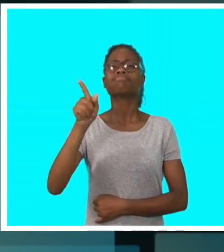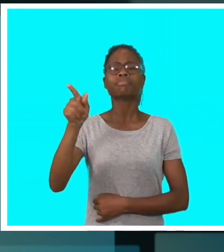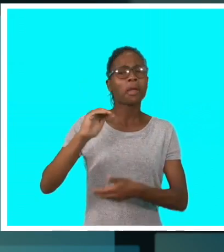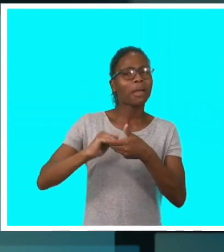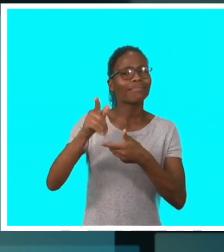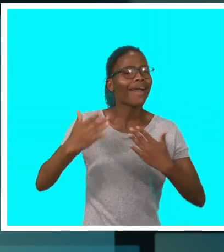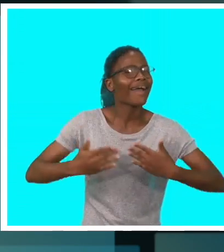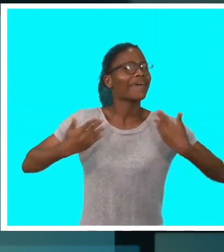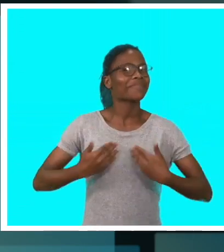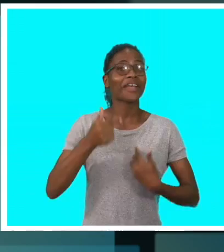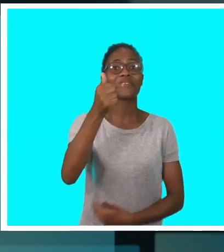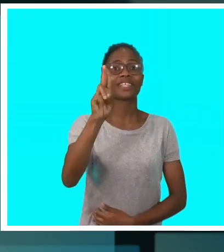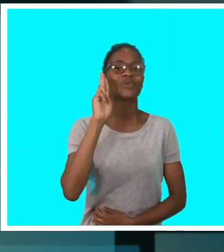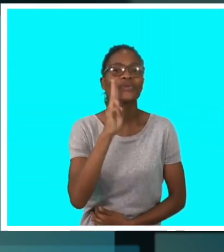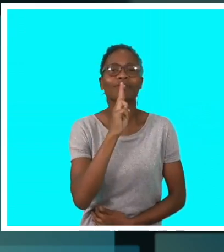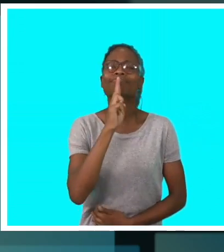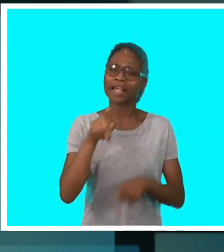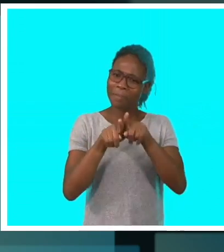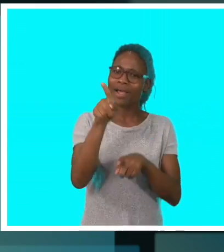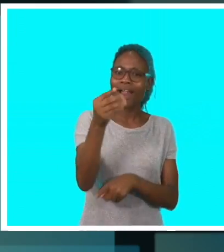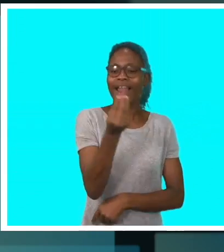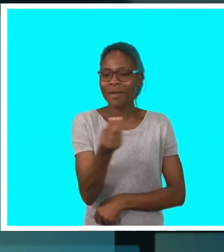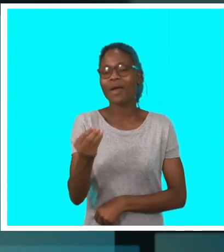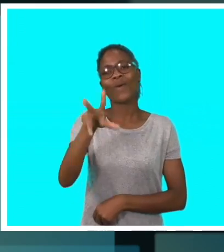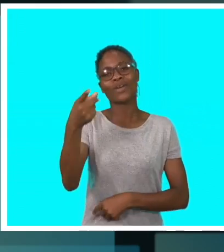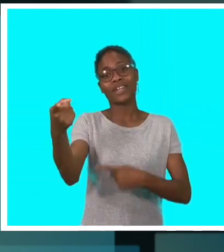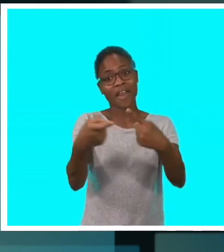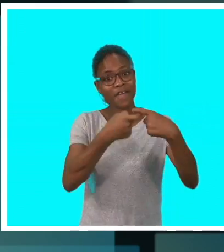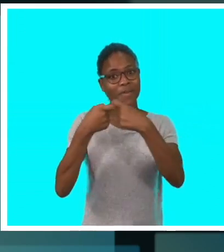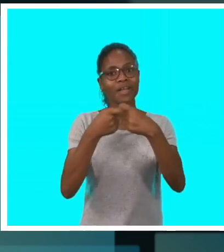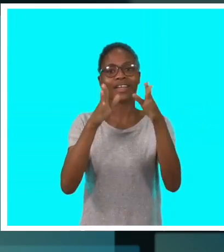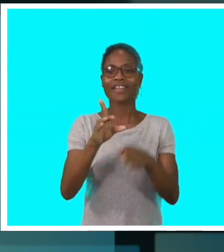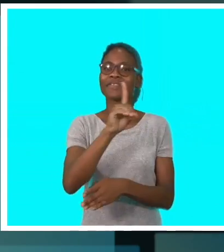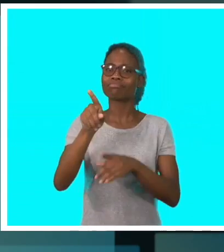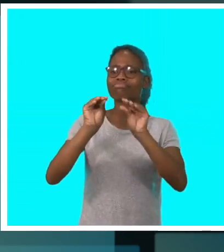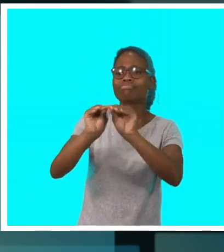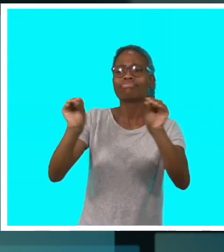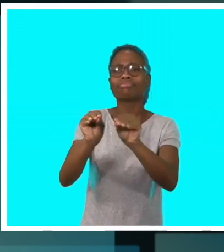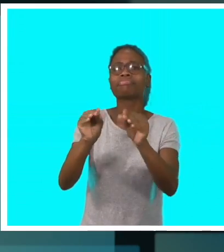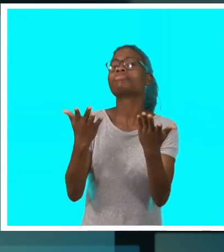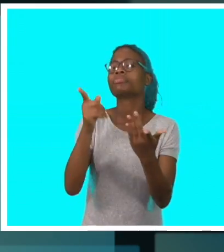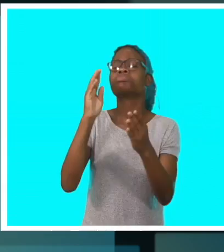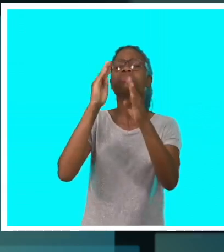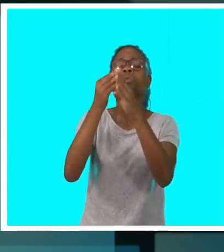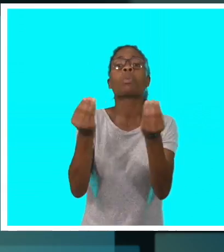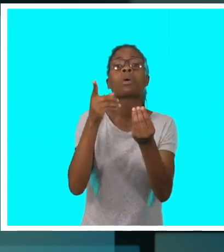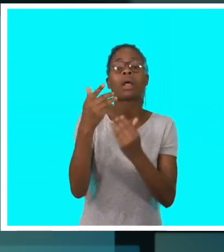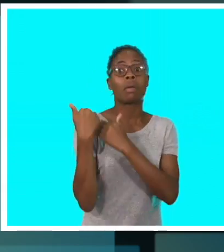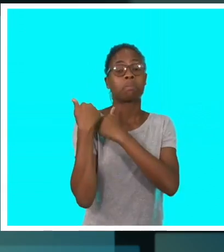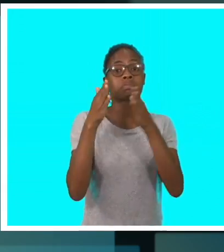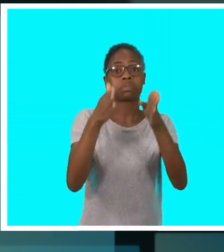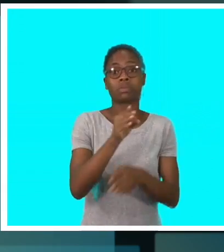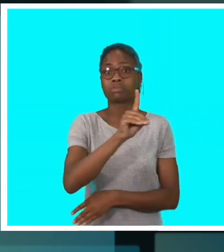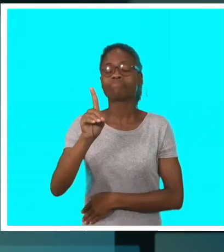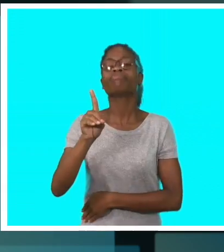com a TV Surdo, juntou, dentre outros, familiares de crianças com necessidades educativas especiais e